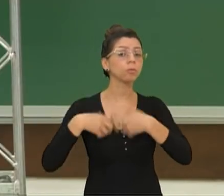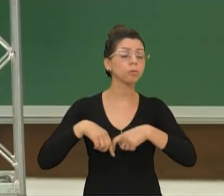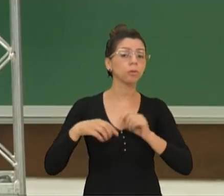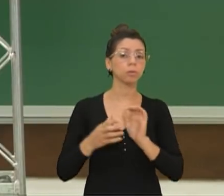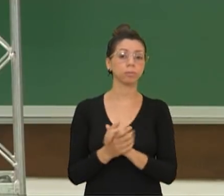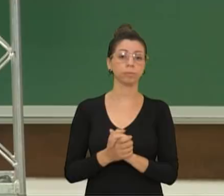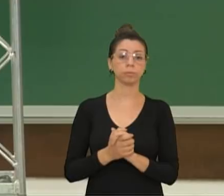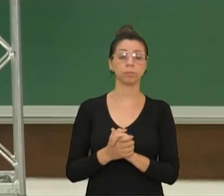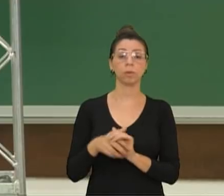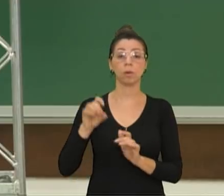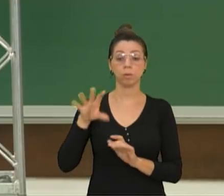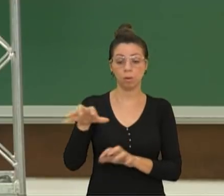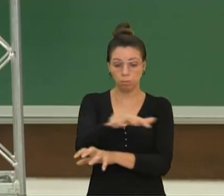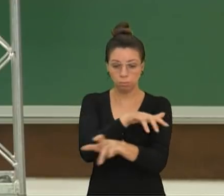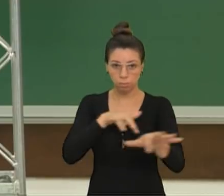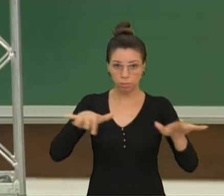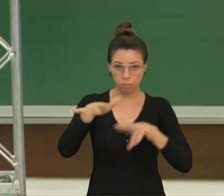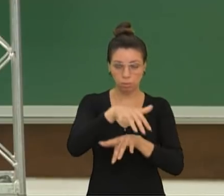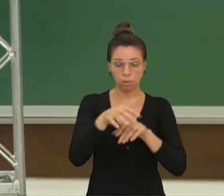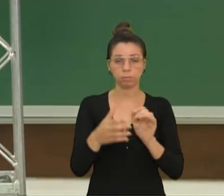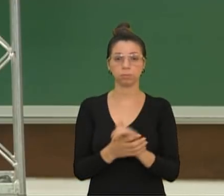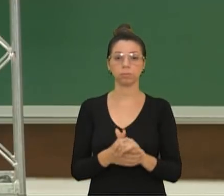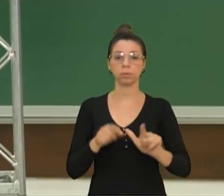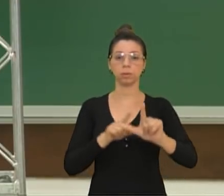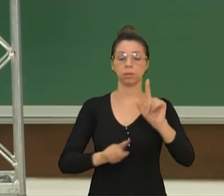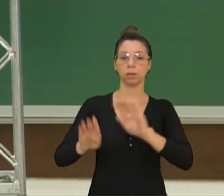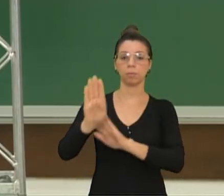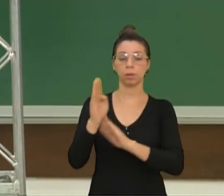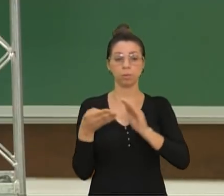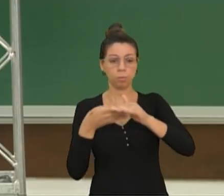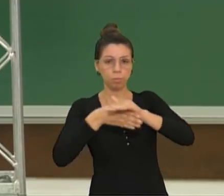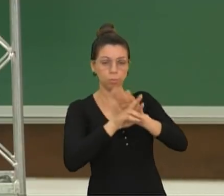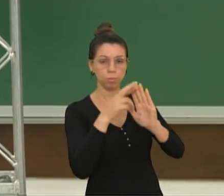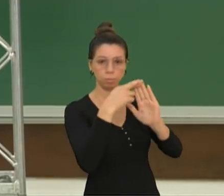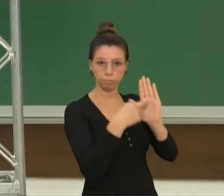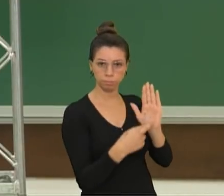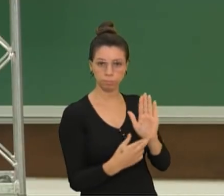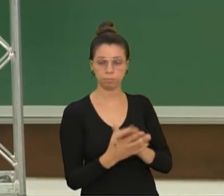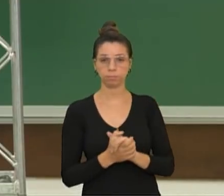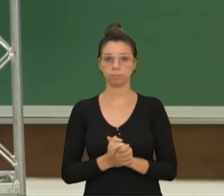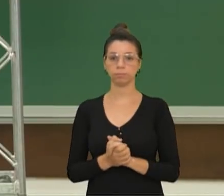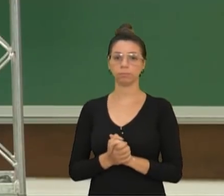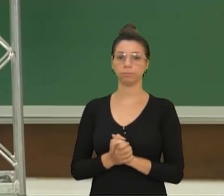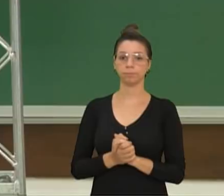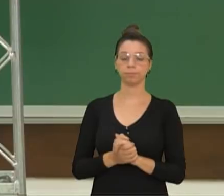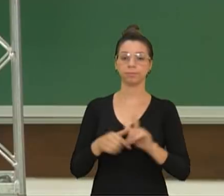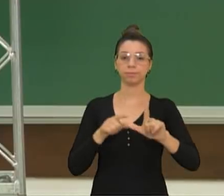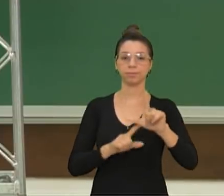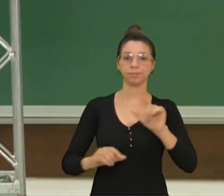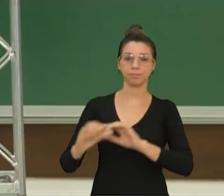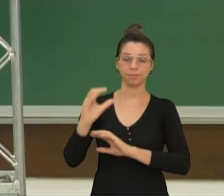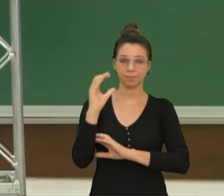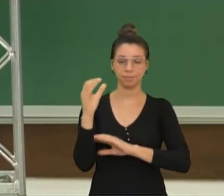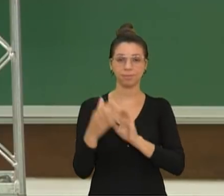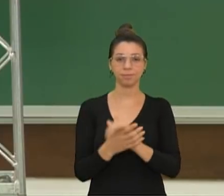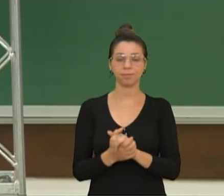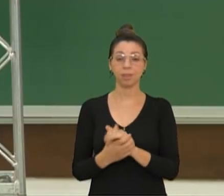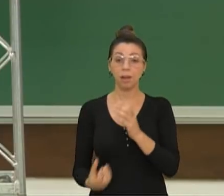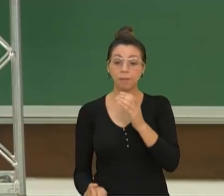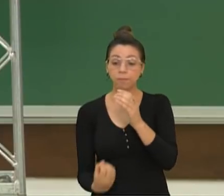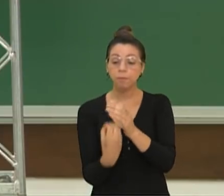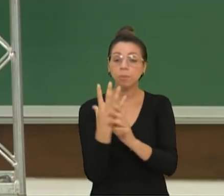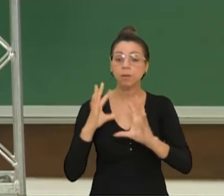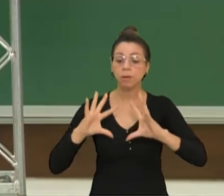rituais, letra B, somente em seus costumes e regras, letra C, na formação da